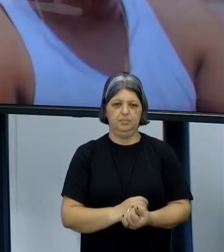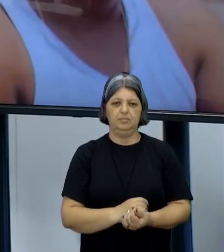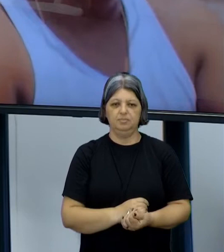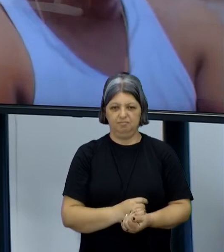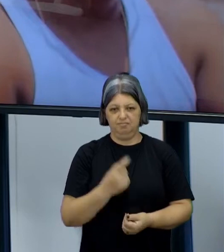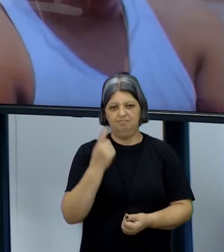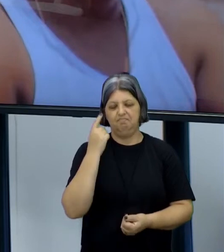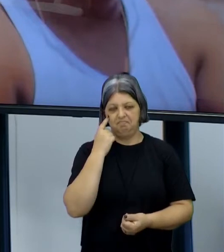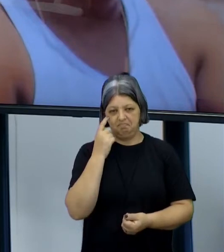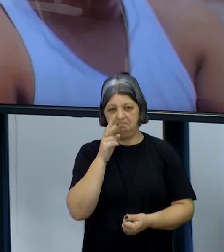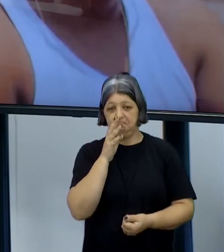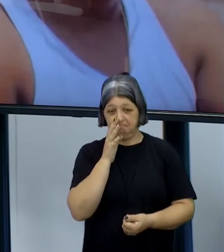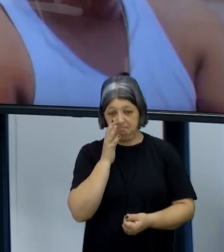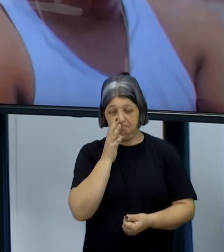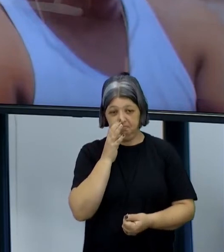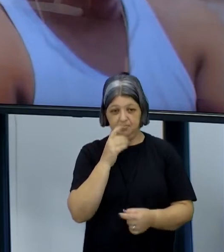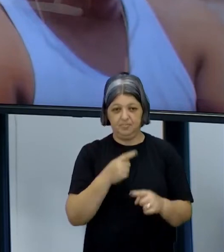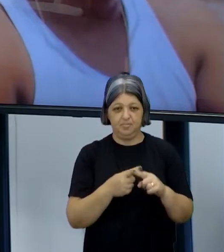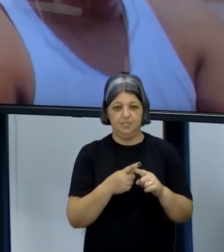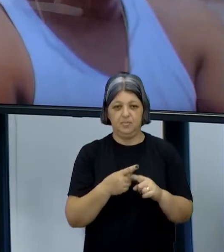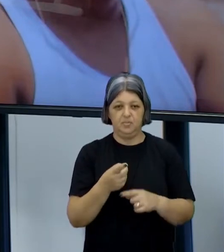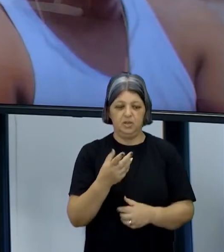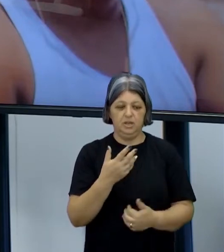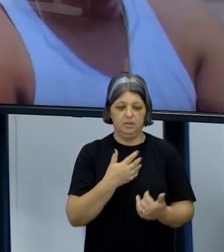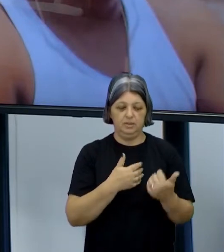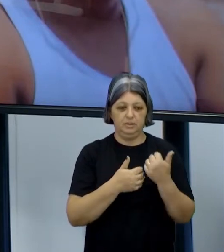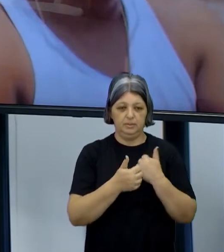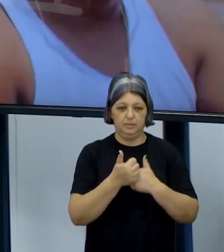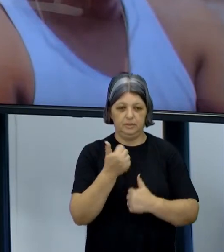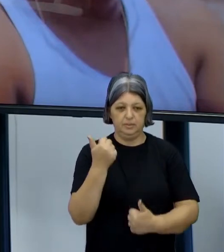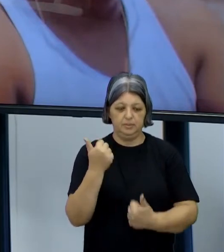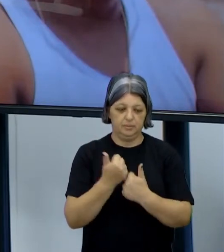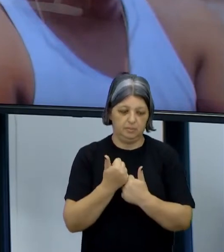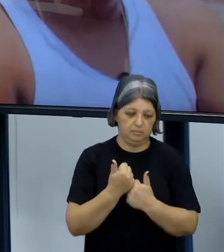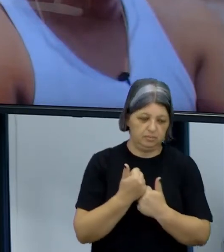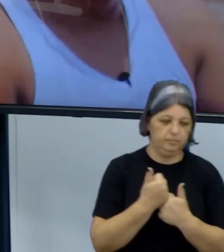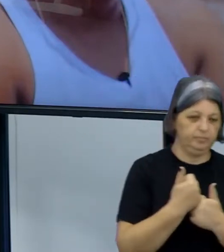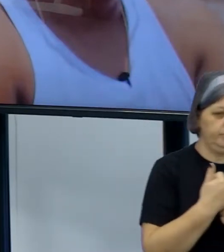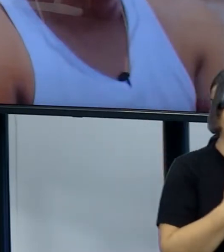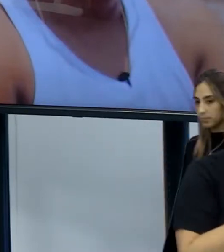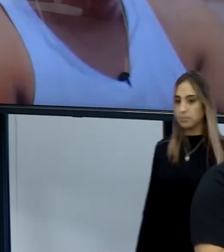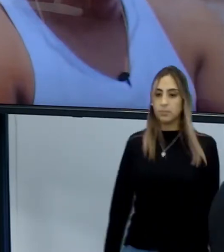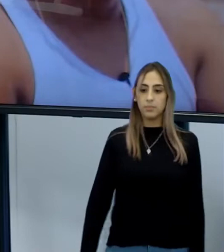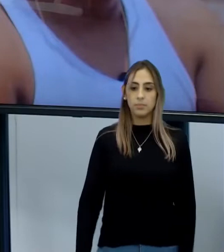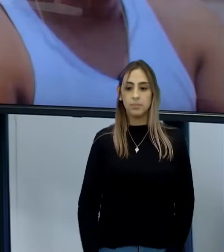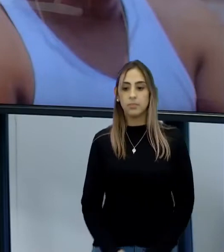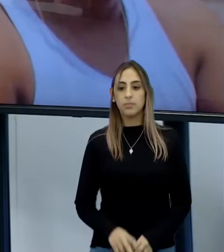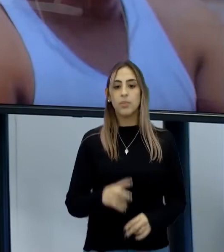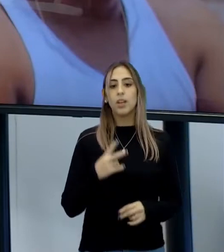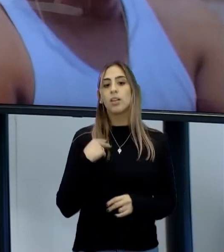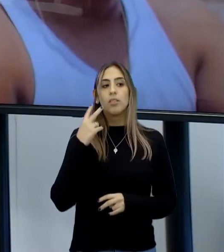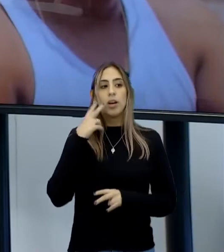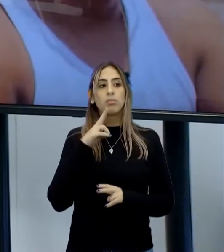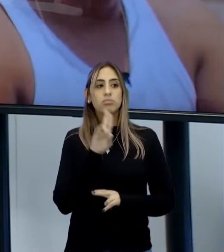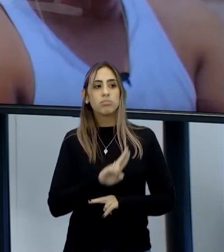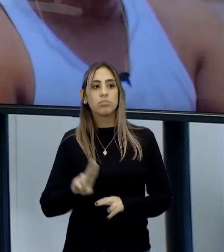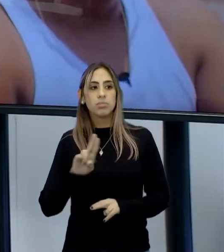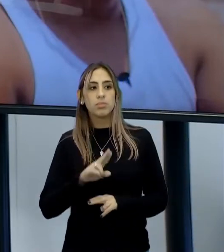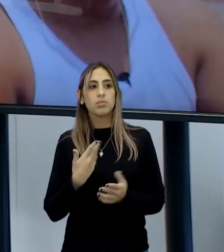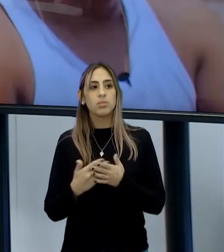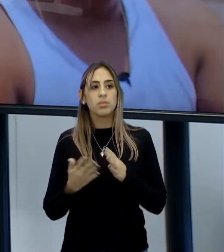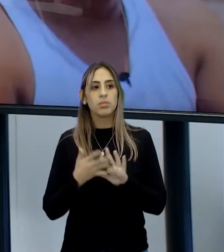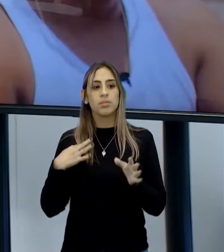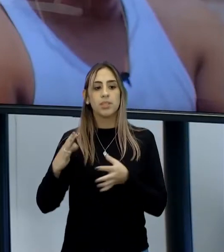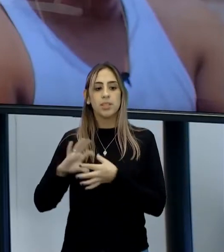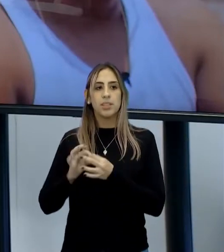Excelente, né? A gente observa que a todo momento ele está se referindo ali ao vocabulário utilizado. Ó, qual que era o meu